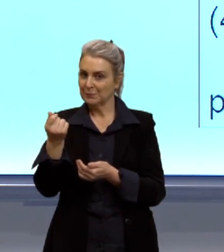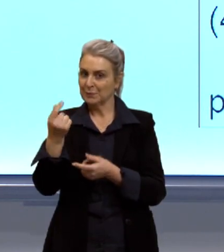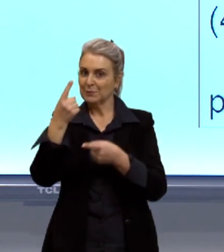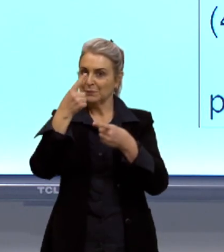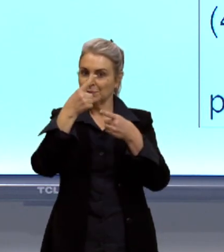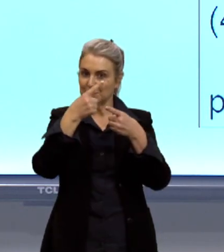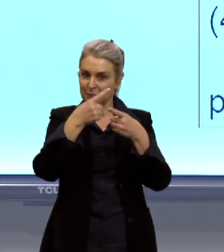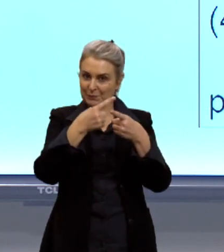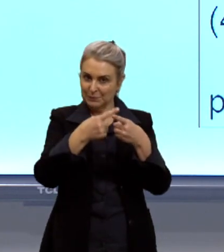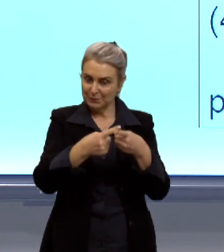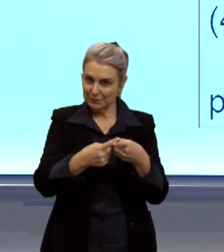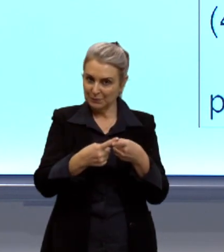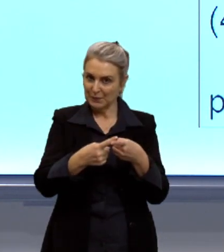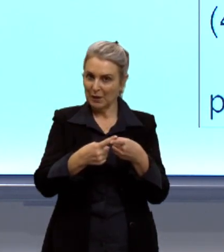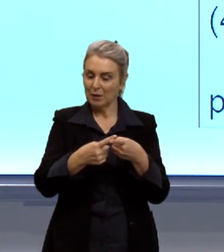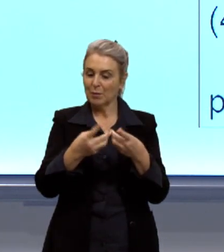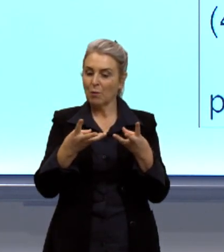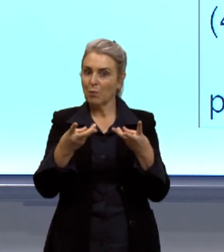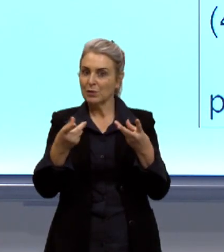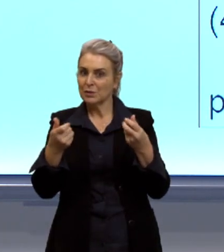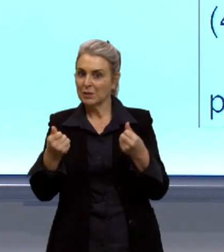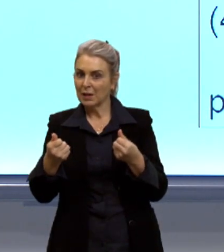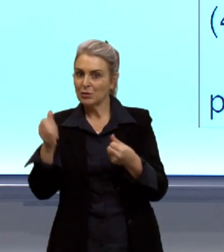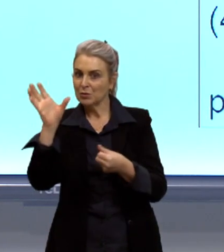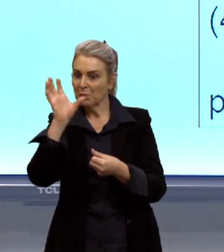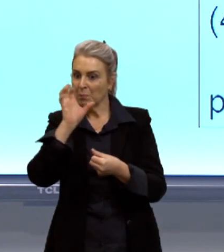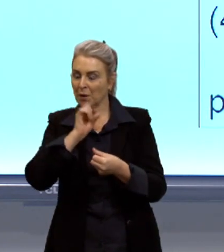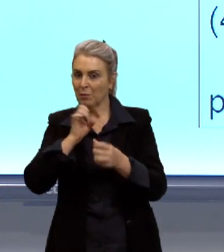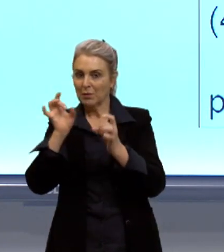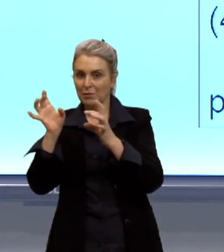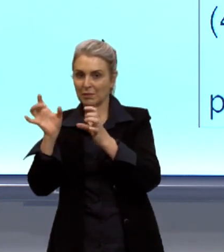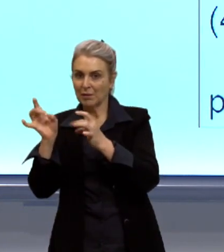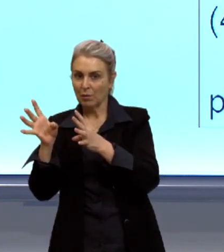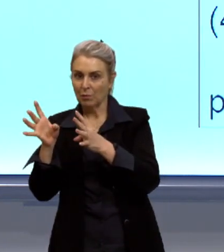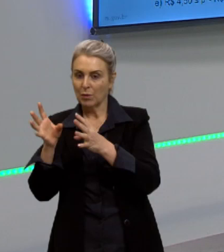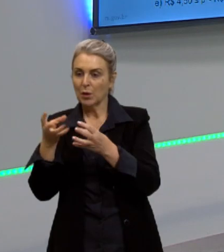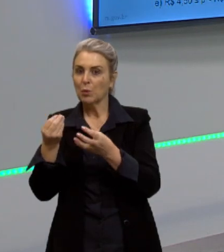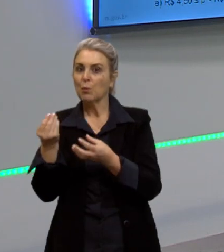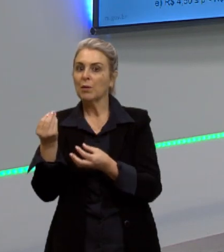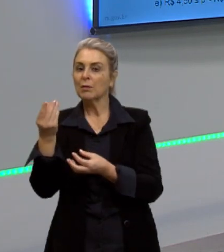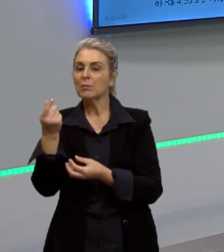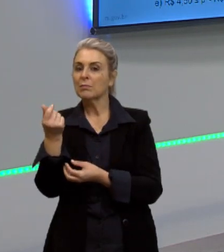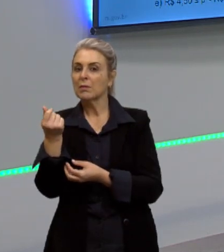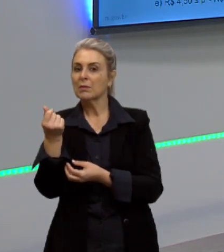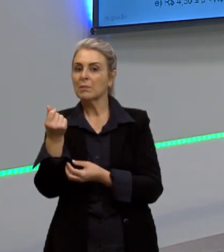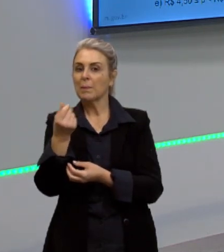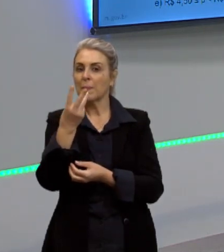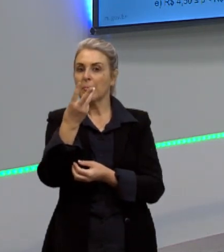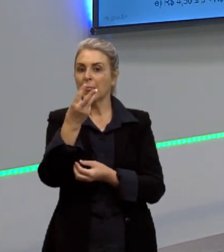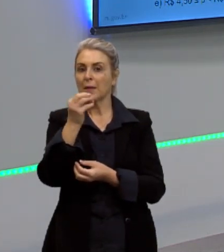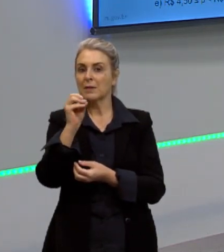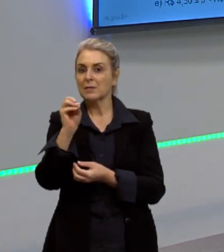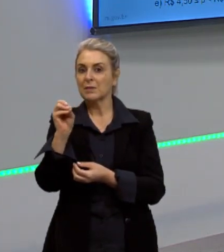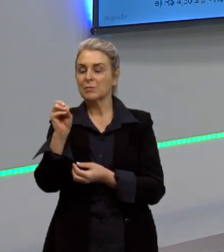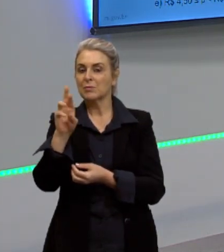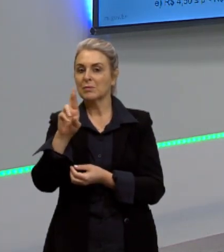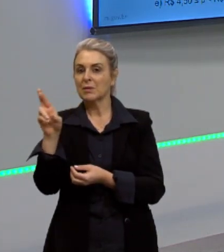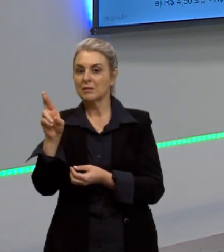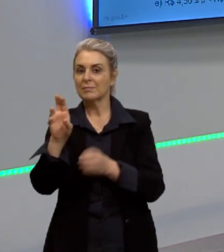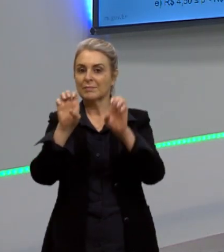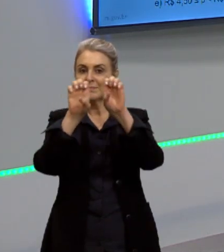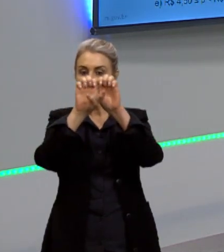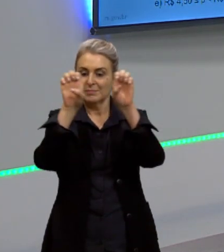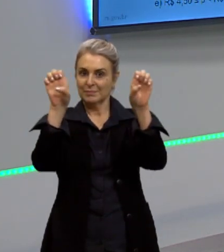pela quantidade de pães vendidos. E essa arrecadação é de 300. Isso está dado no problema. Então, nós pegamos a